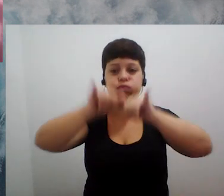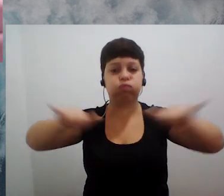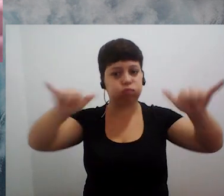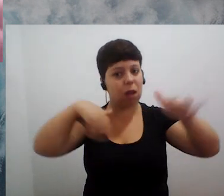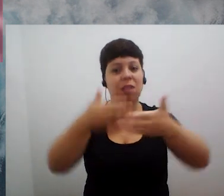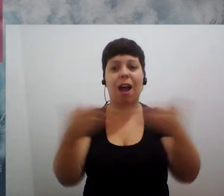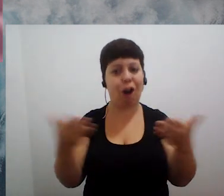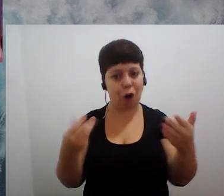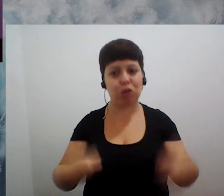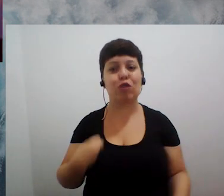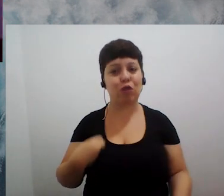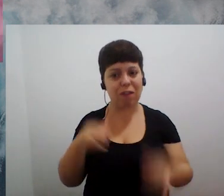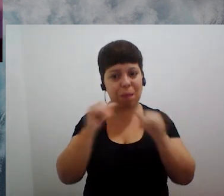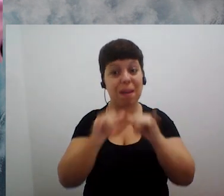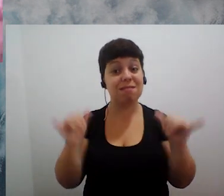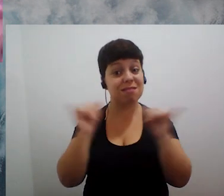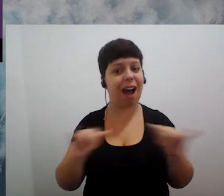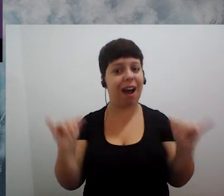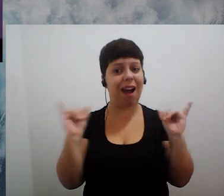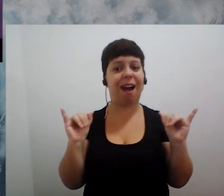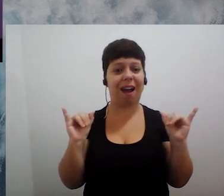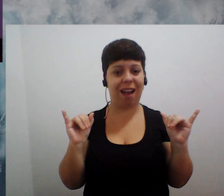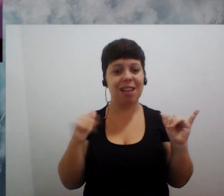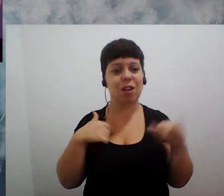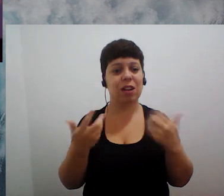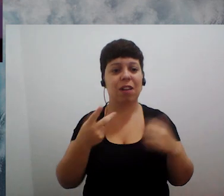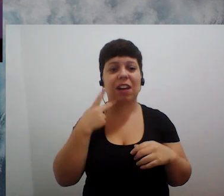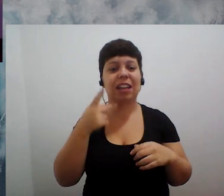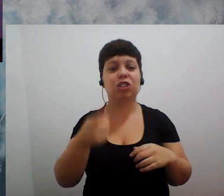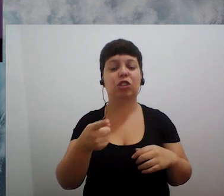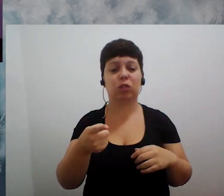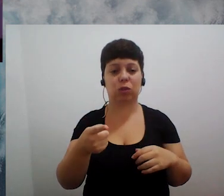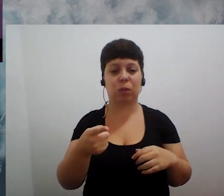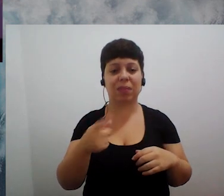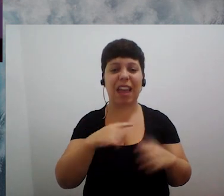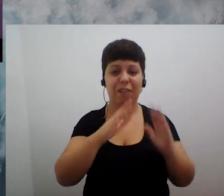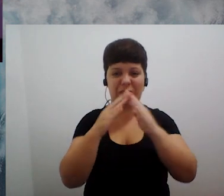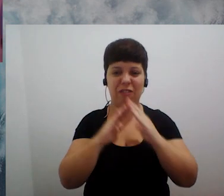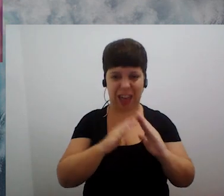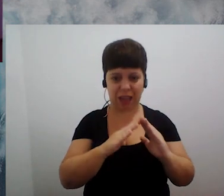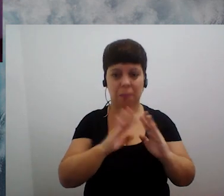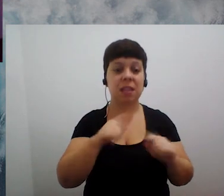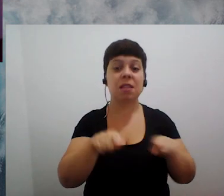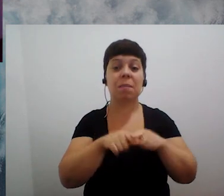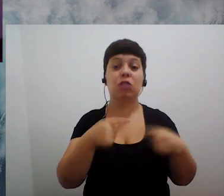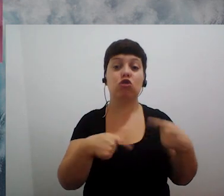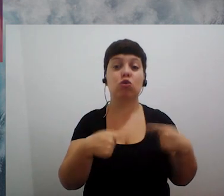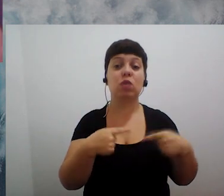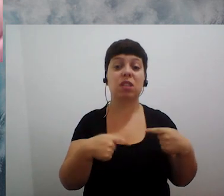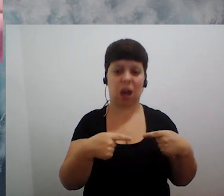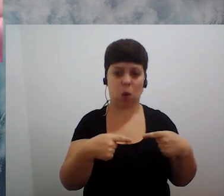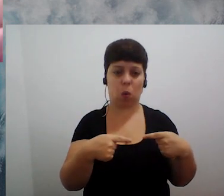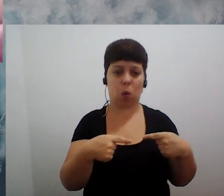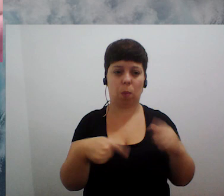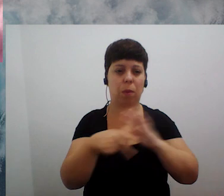gente precisa compartilhar. E isso que eu queria falar um pouquinho com vocês, dessa marginalização não só da favela, mas das